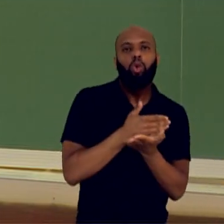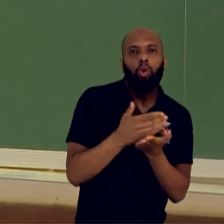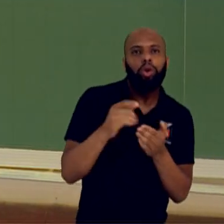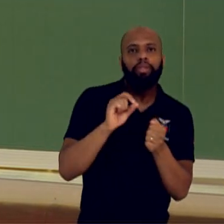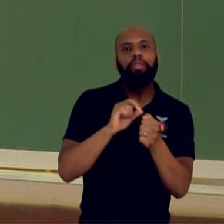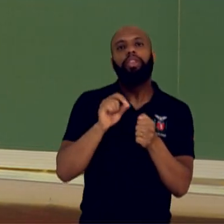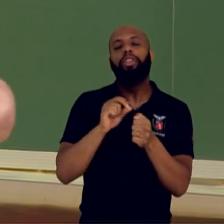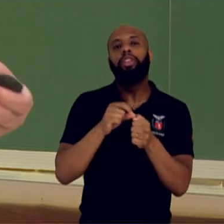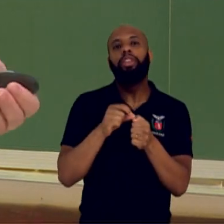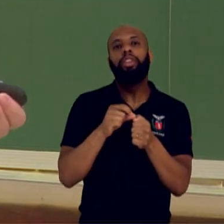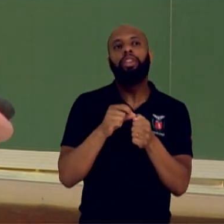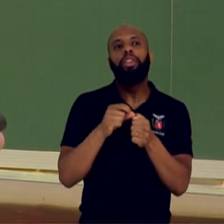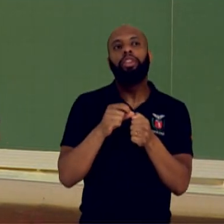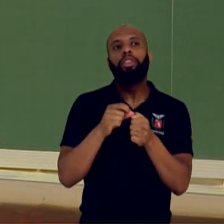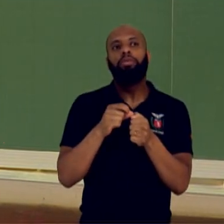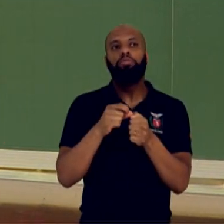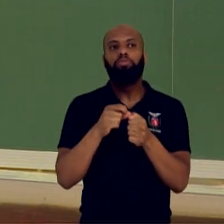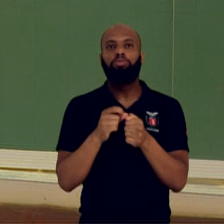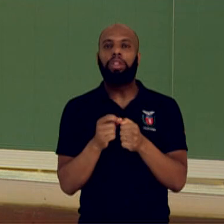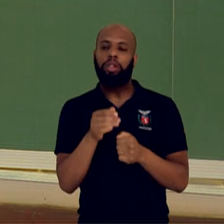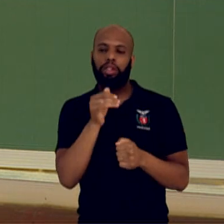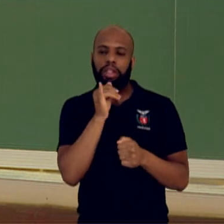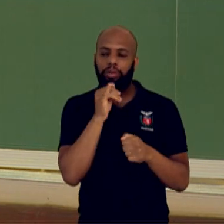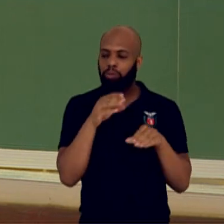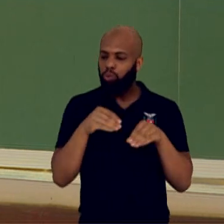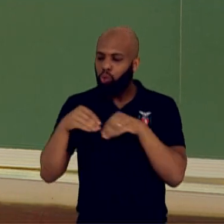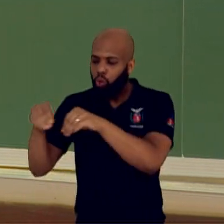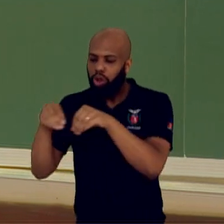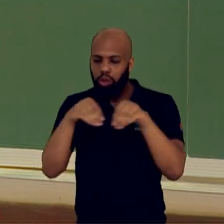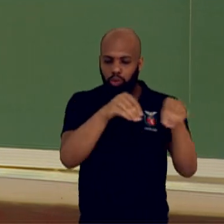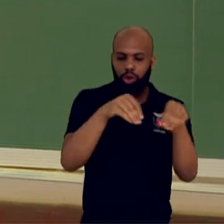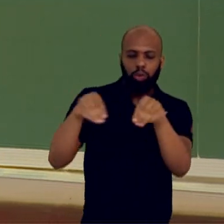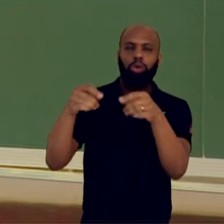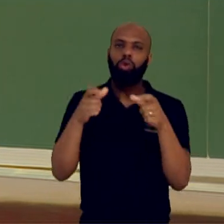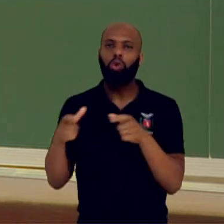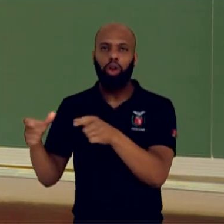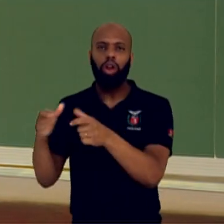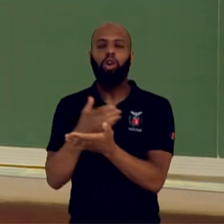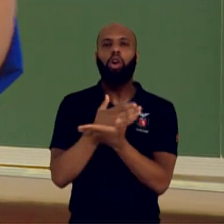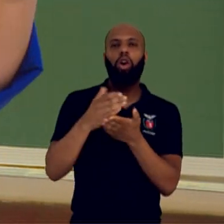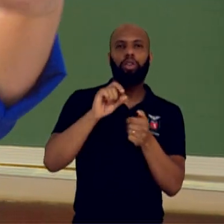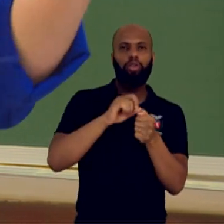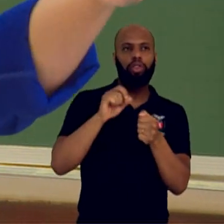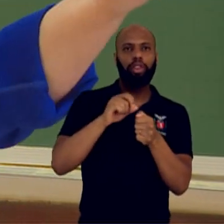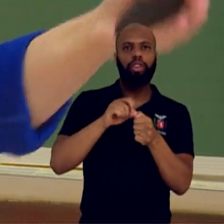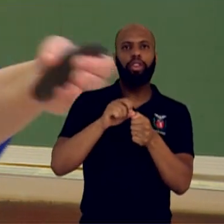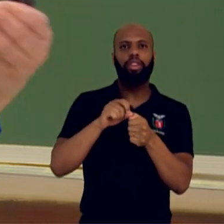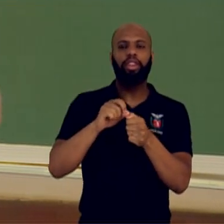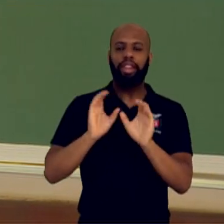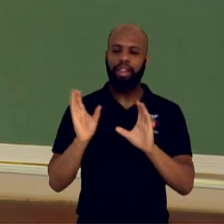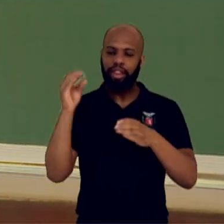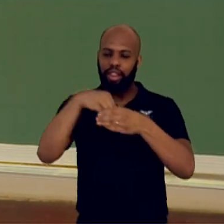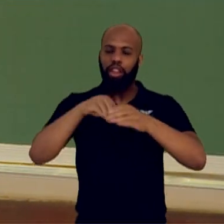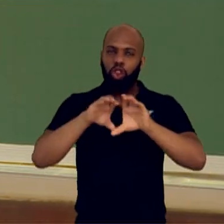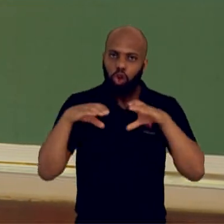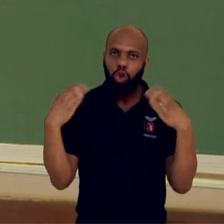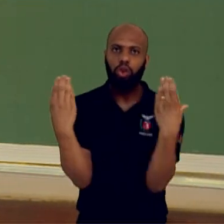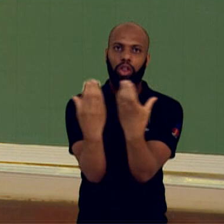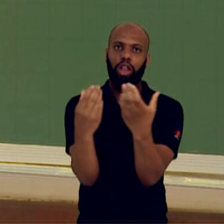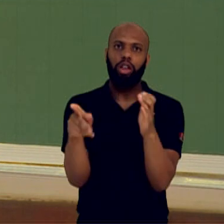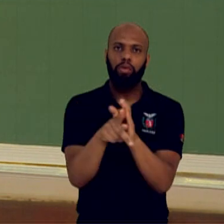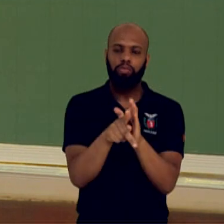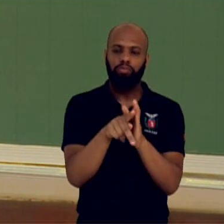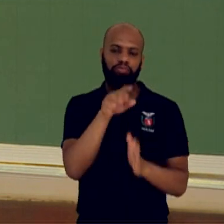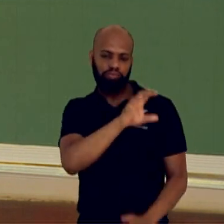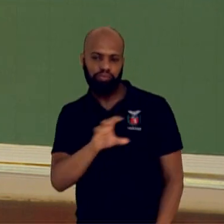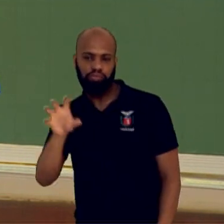fazer itinerante. Como assim, professora, itinerante? Saíram e começaram a fazer nas comunidades da região